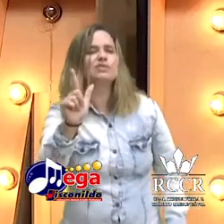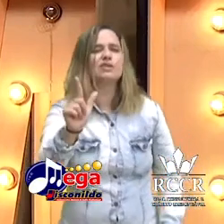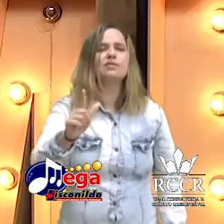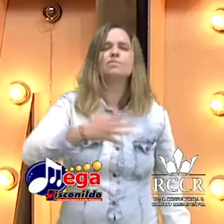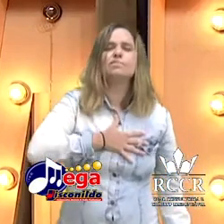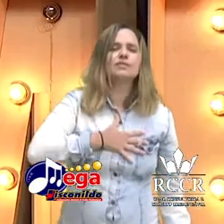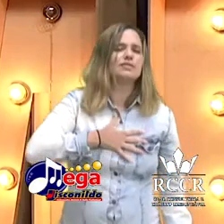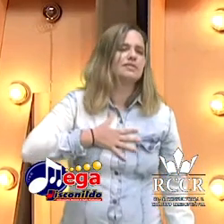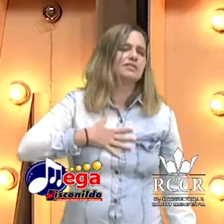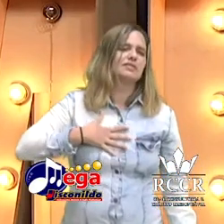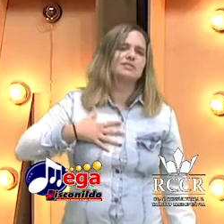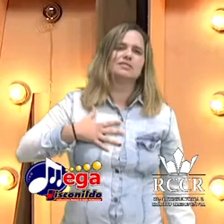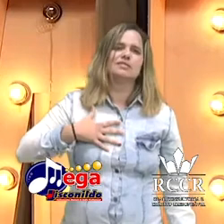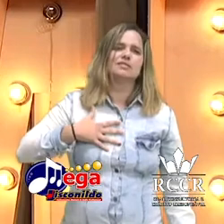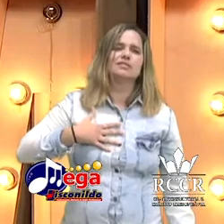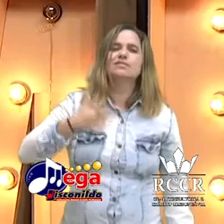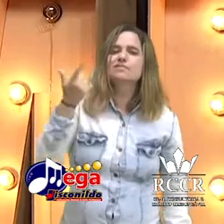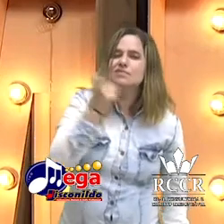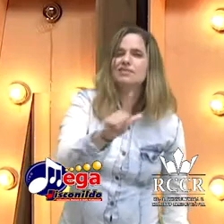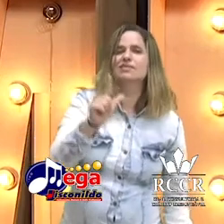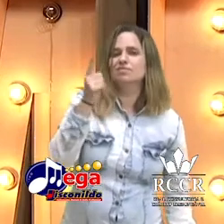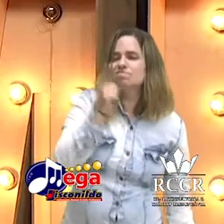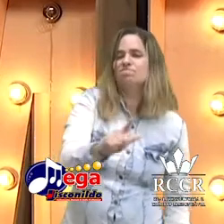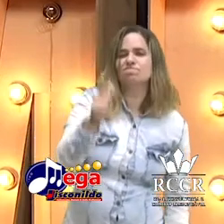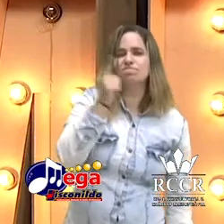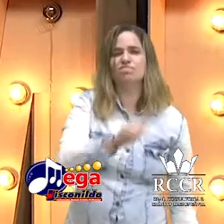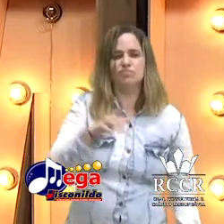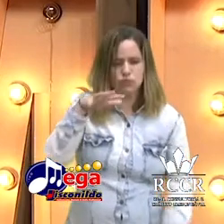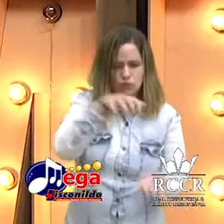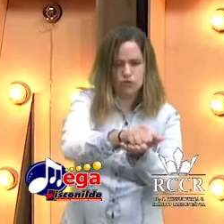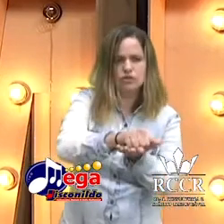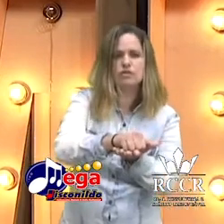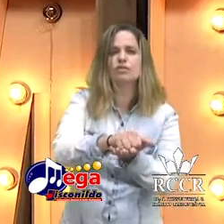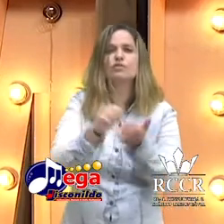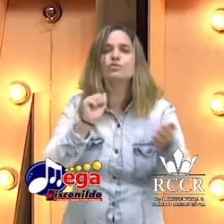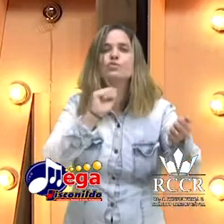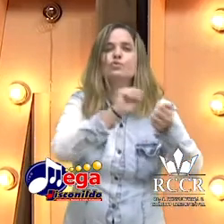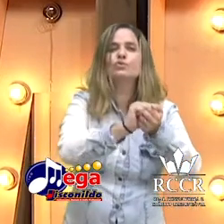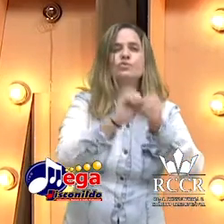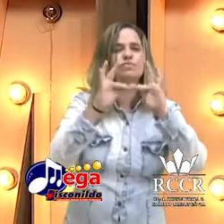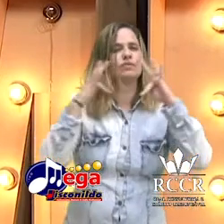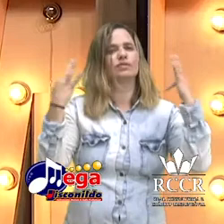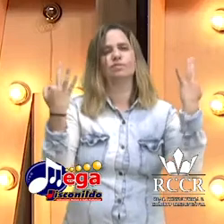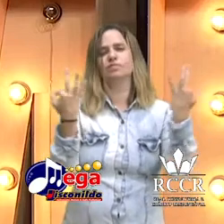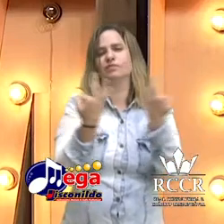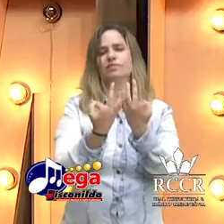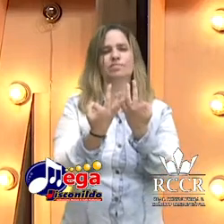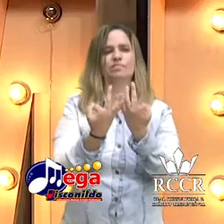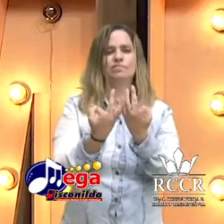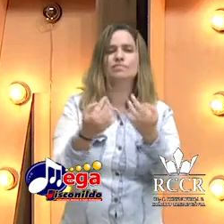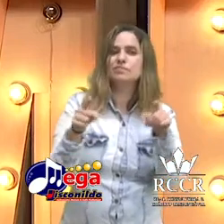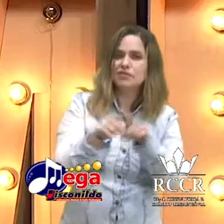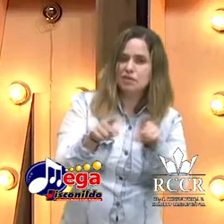Empreender mais, vencer mais, conquistar mais, juntos ali como família, e usufruírem